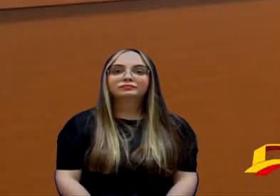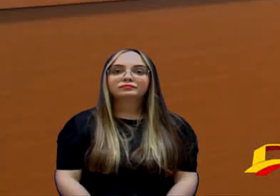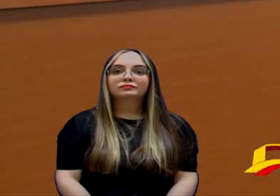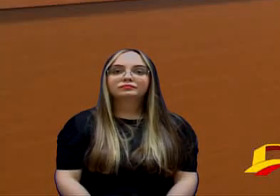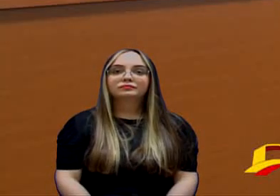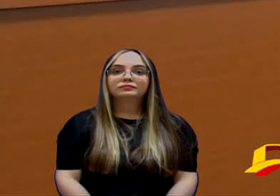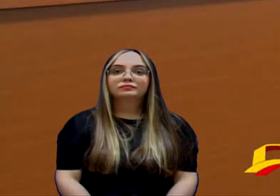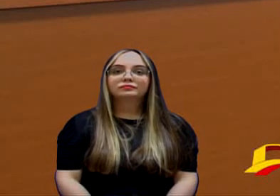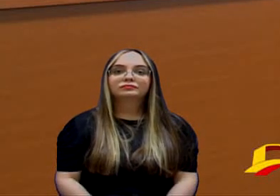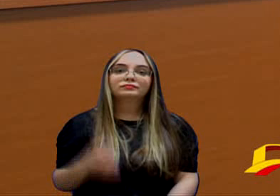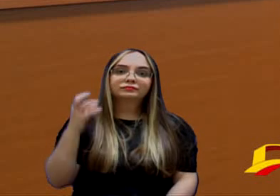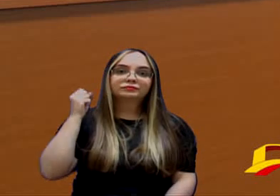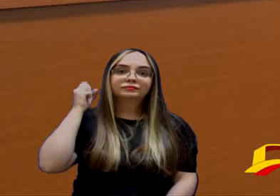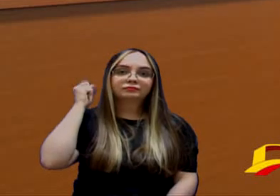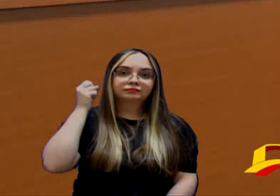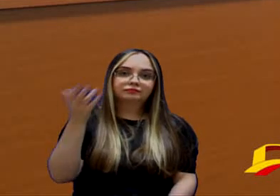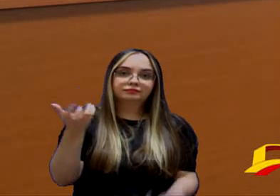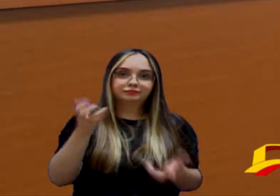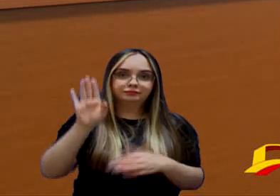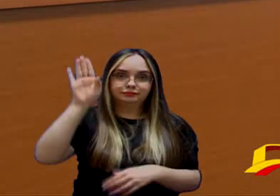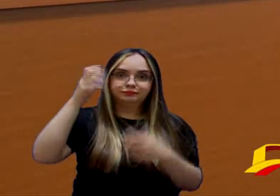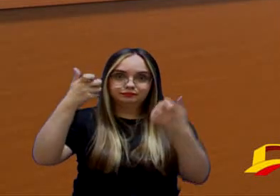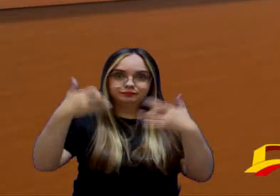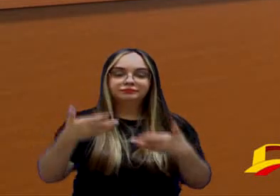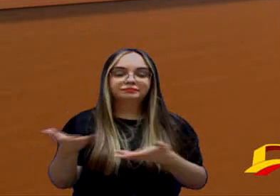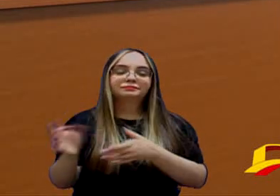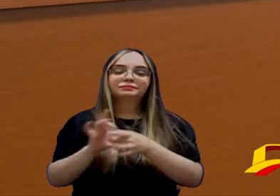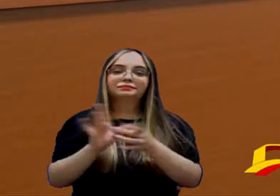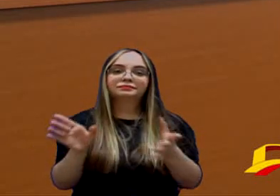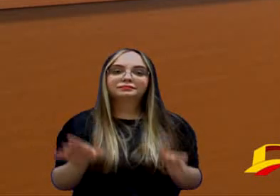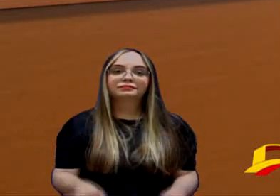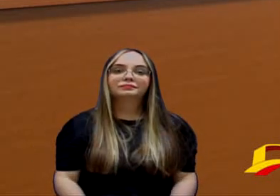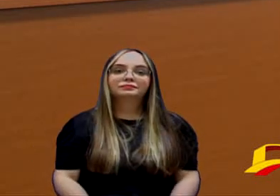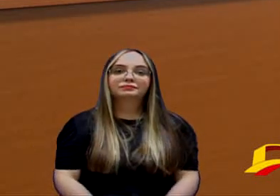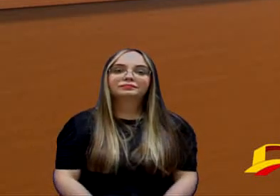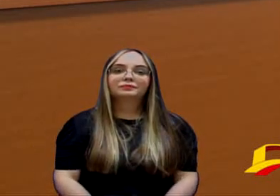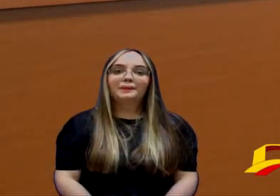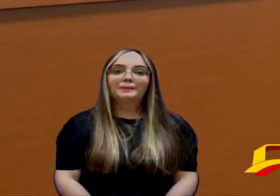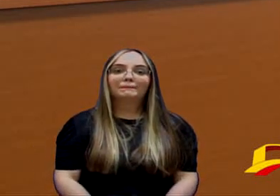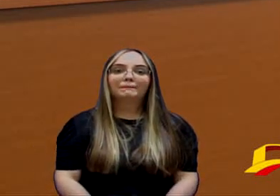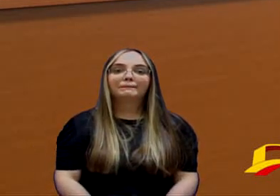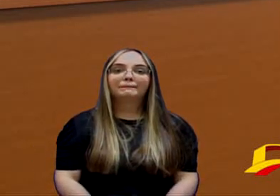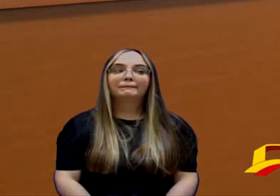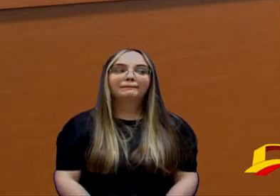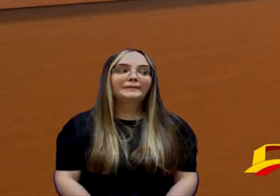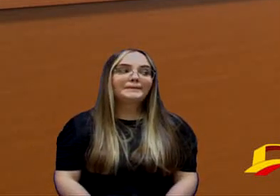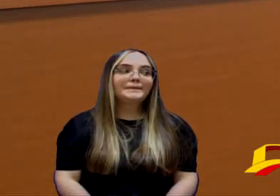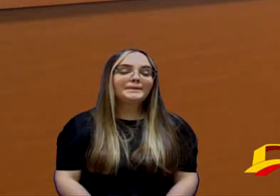vereadora Fernanda pediu ela tem a palavra também ao mesmo tempo